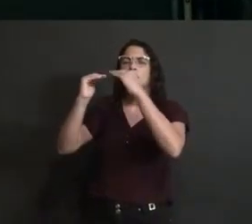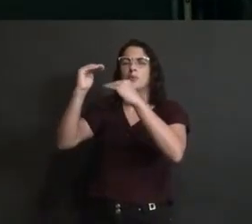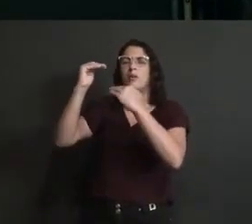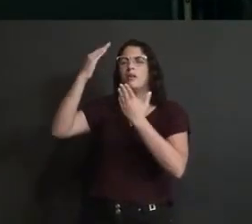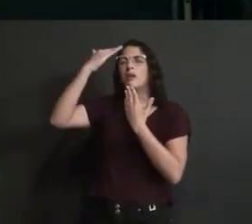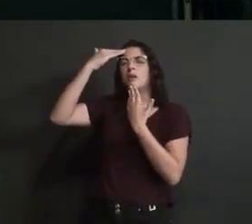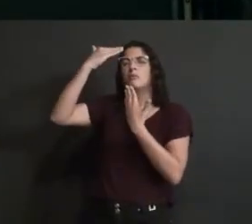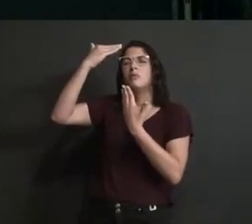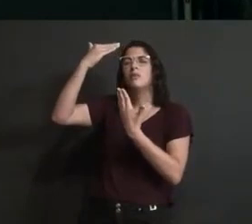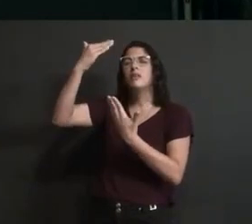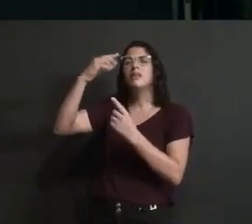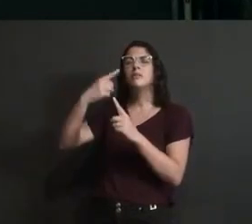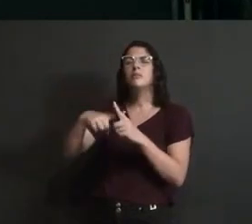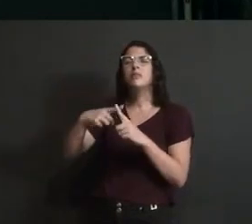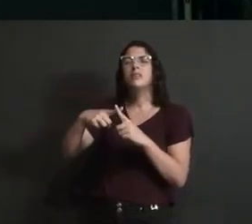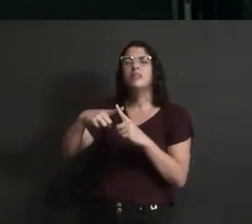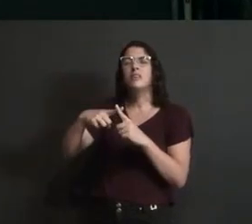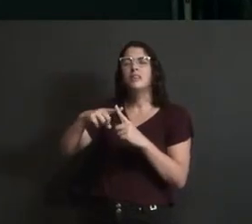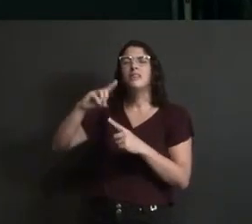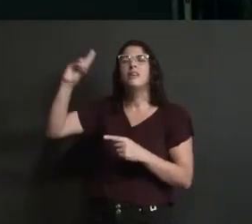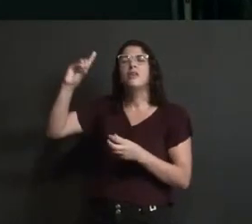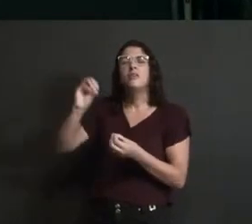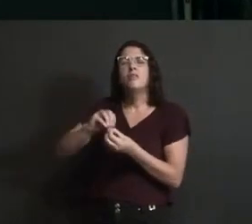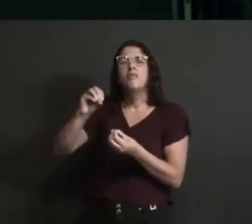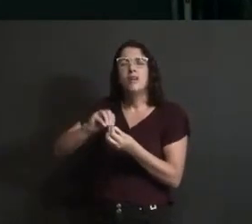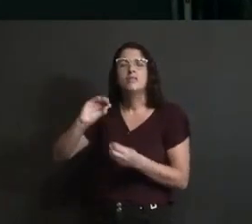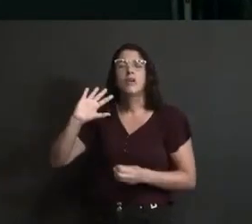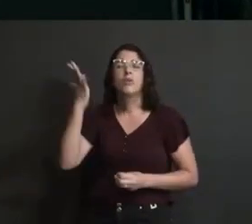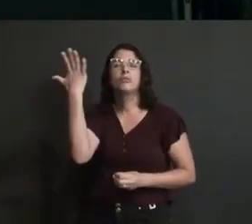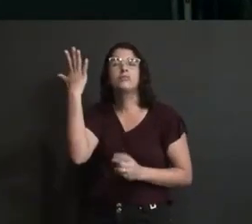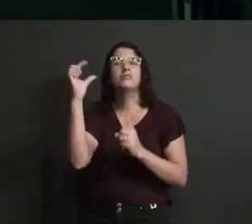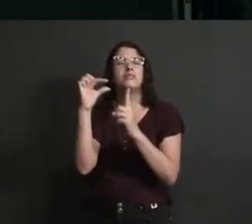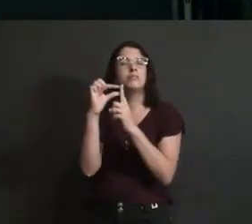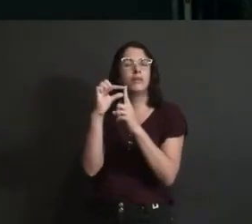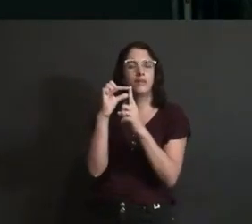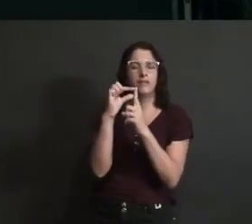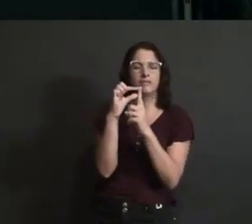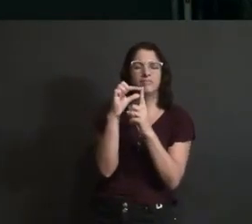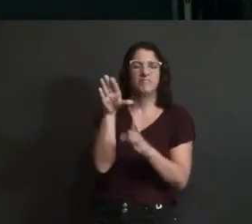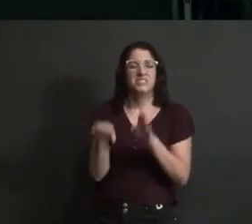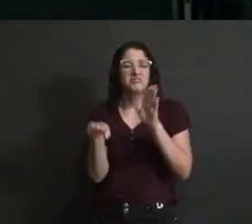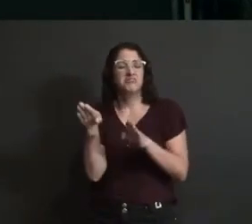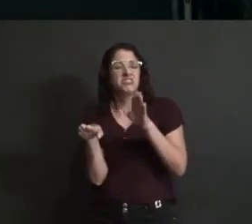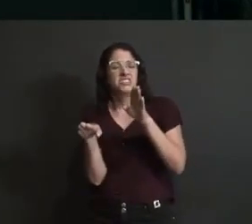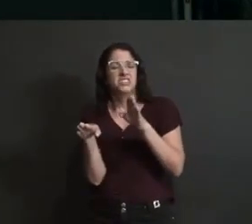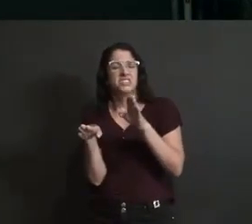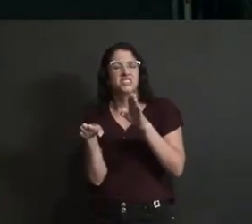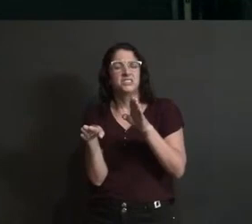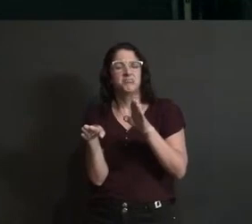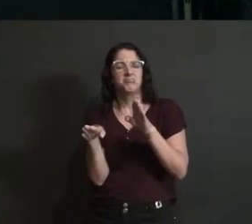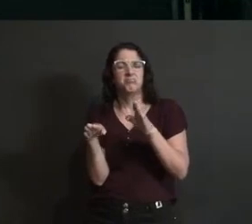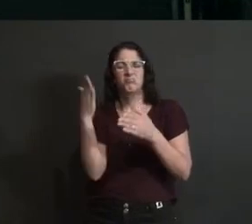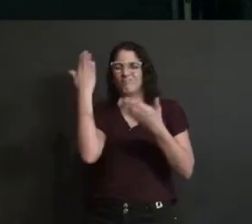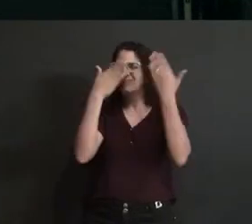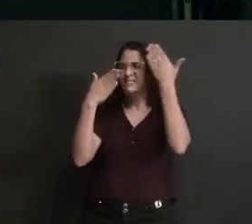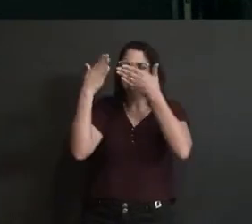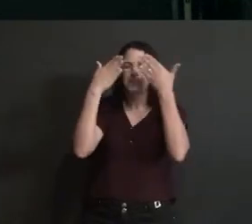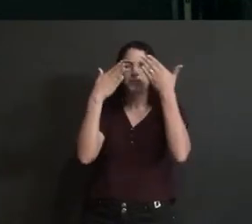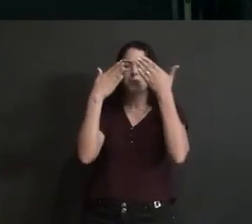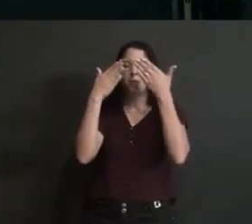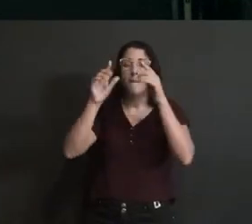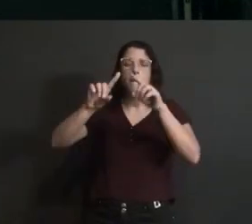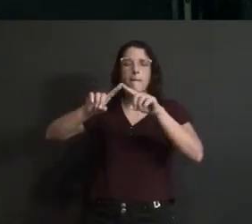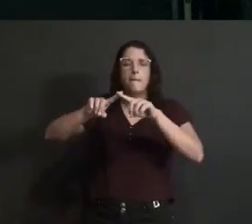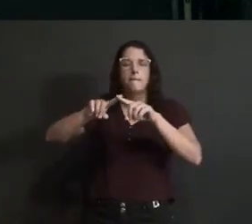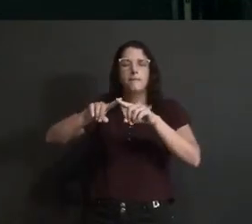Obrigado, Pai, porque as suas palavras se cumprem. Muitas vezes não percebemos, Pai, porque elas se cumprem às vezes